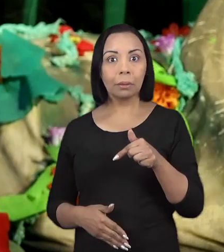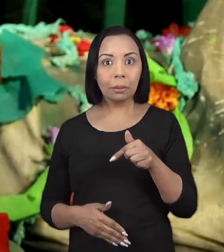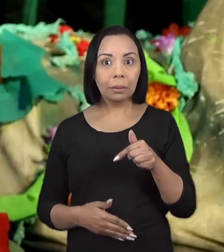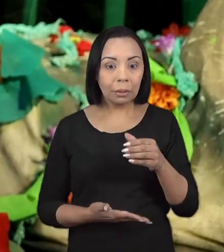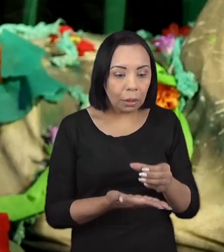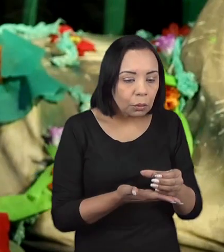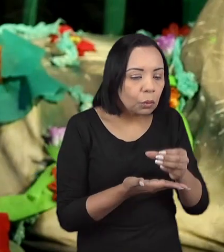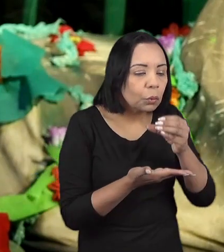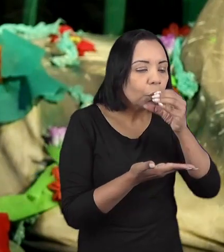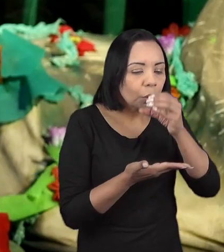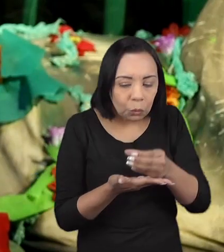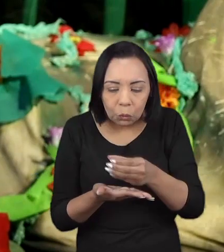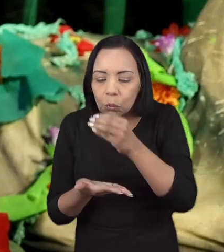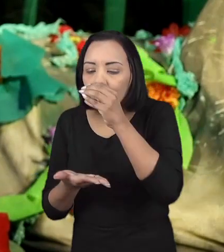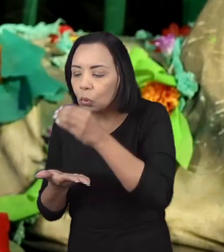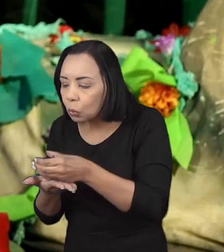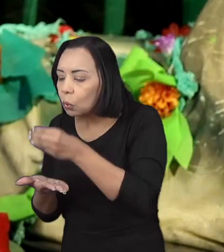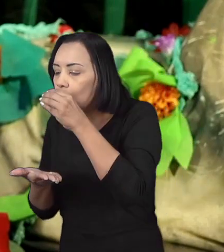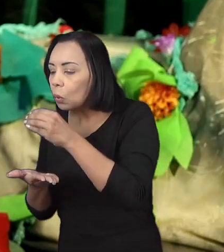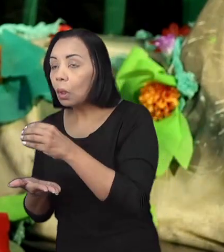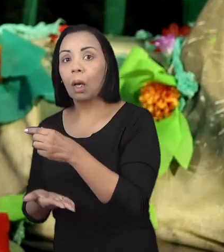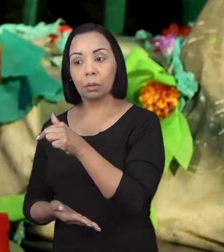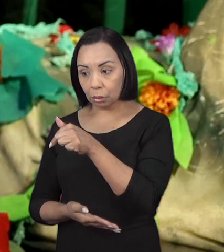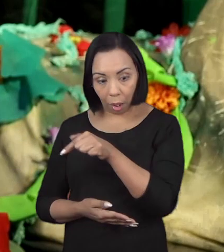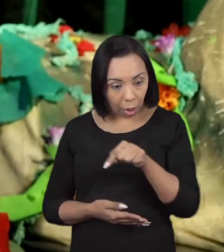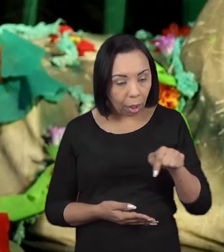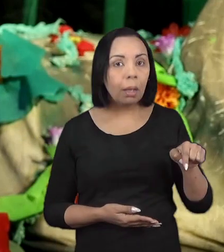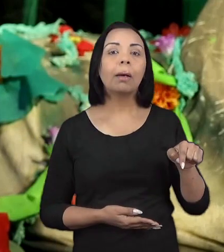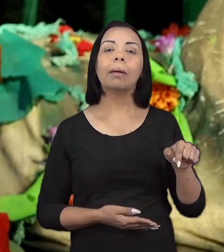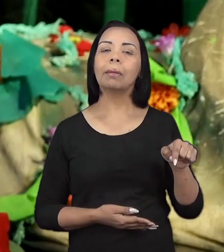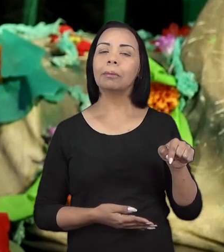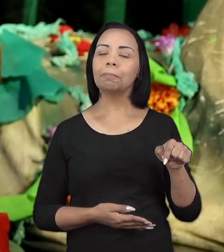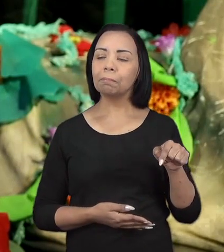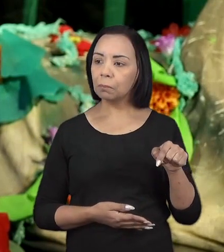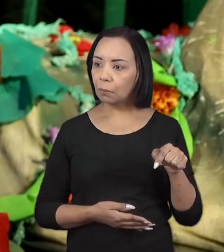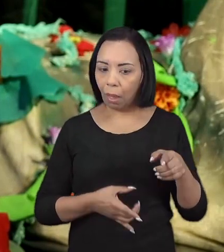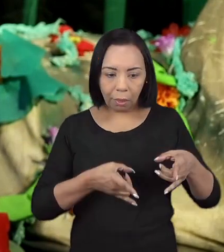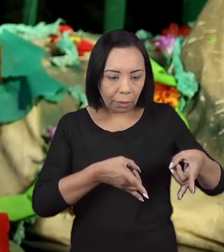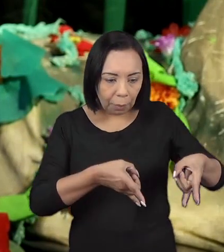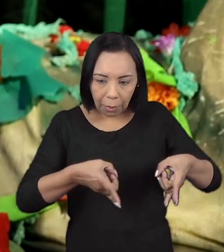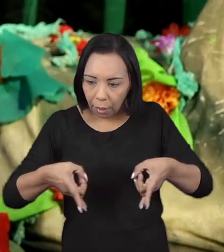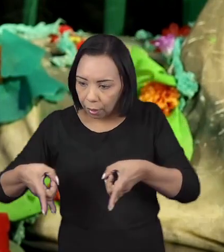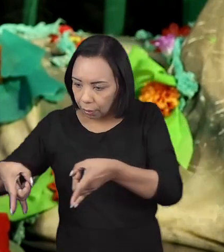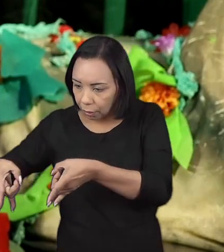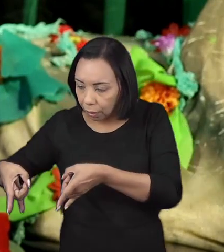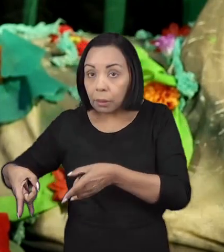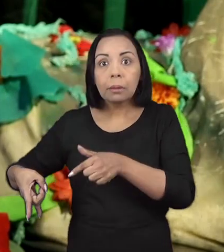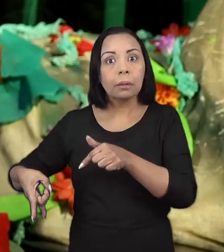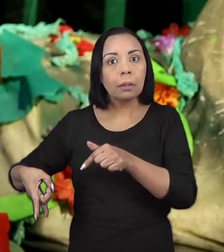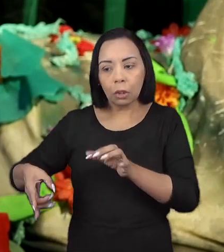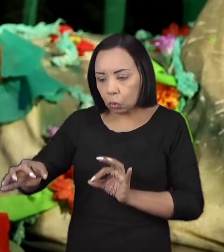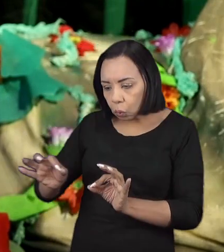gole de suco de cada um dos 7 copinhos. Depois, vendo 7 caminhas,